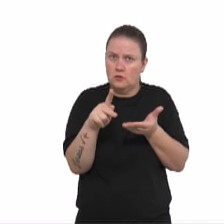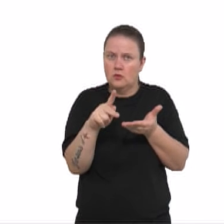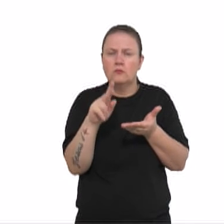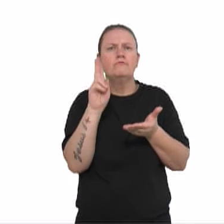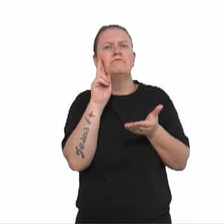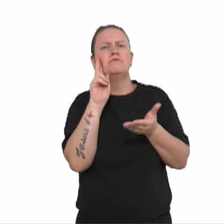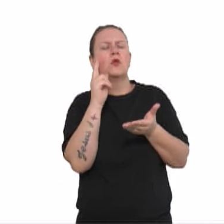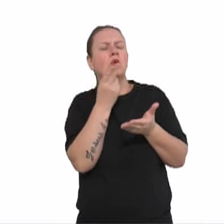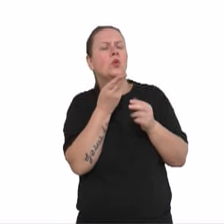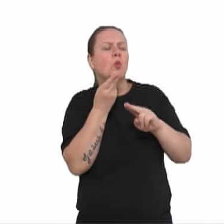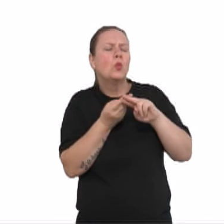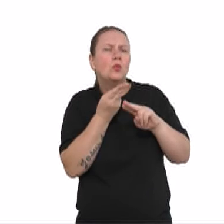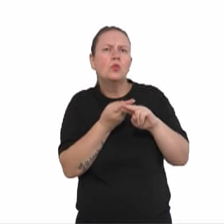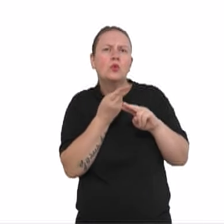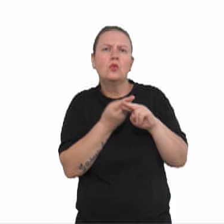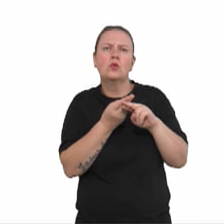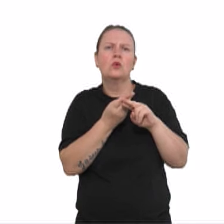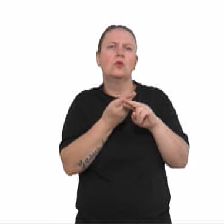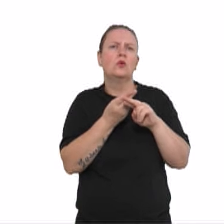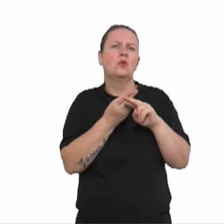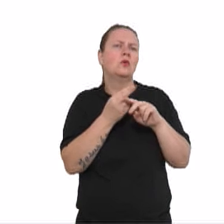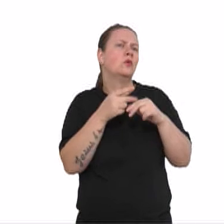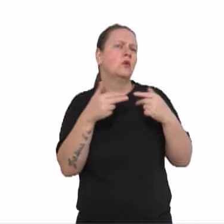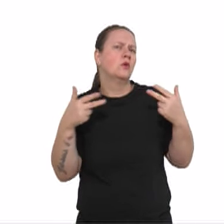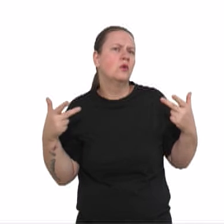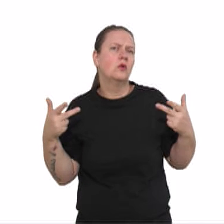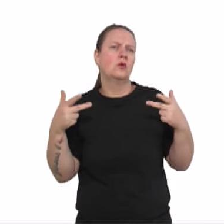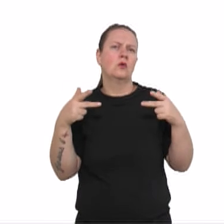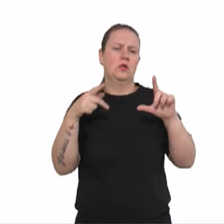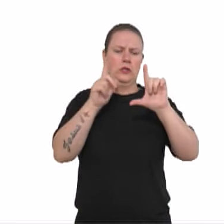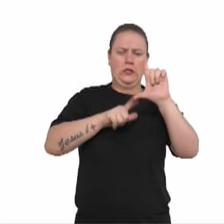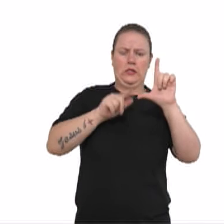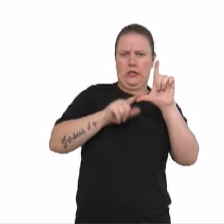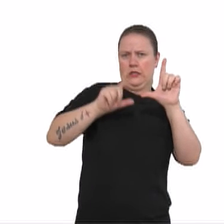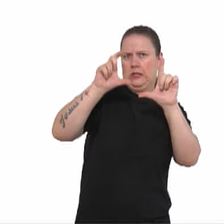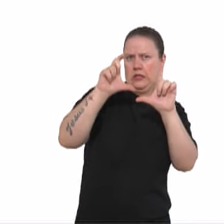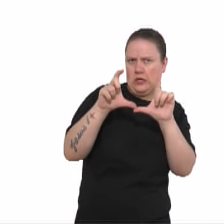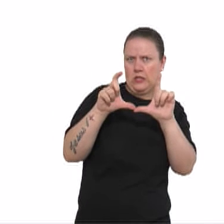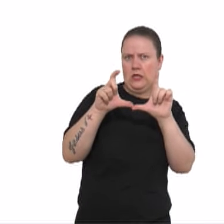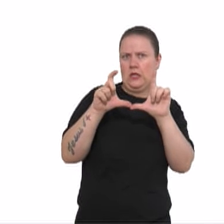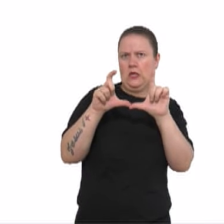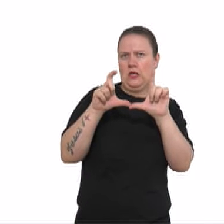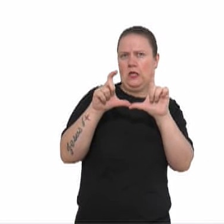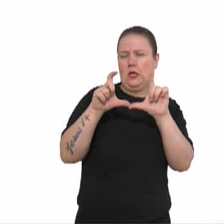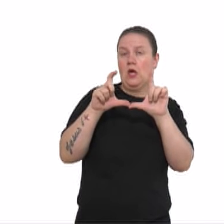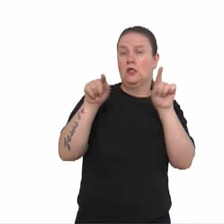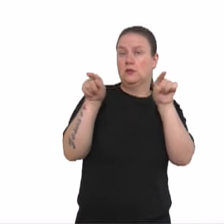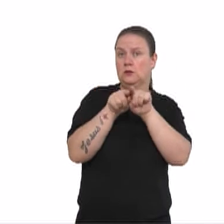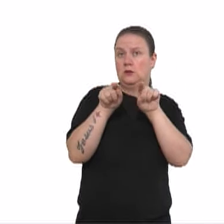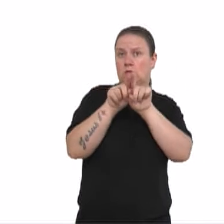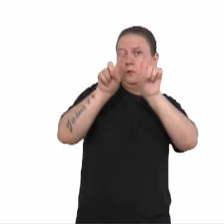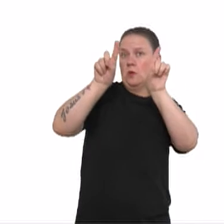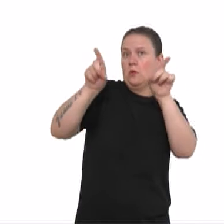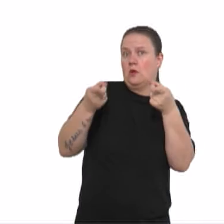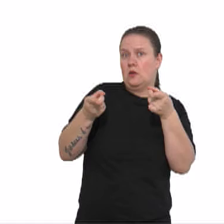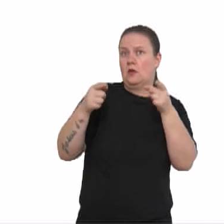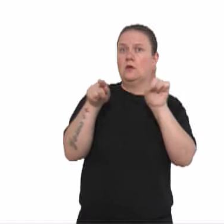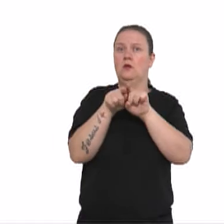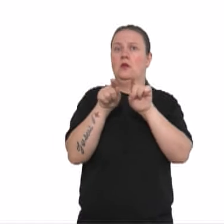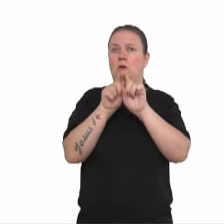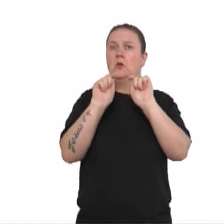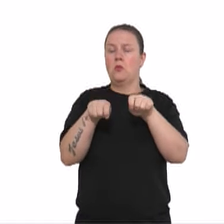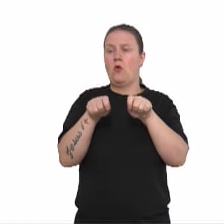use recursos. Tá? Como a gente indicou aqui, use caixa alta, use parênteses, exclamações, tudo que você achar